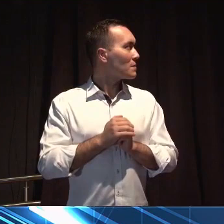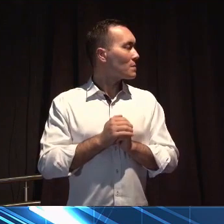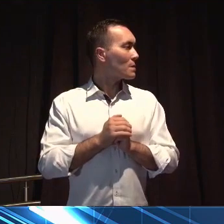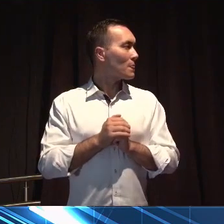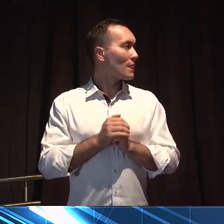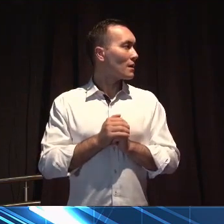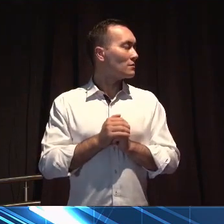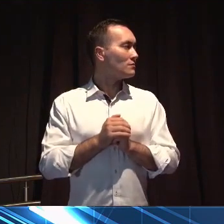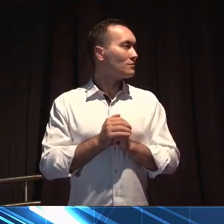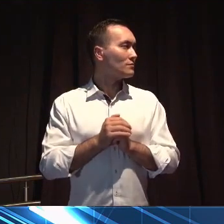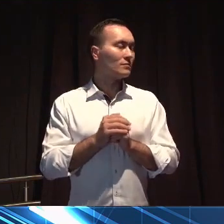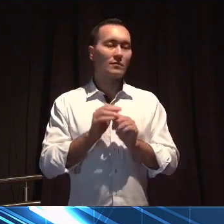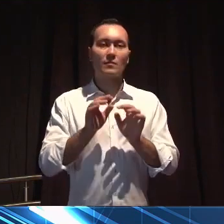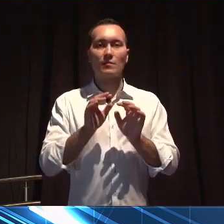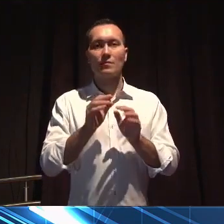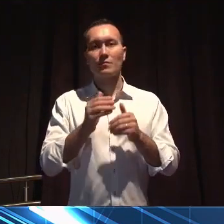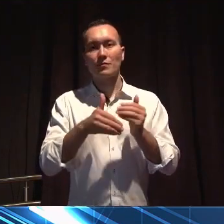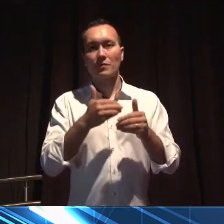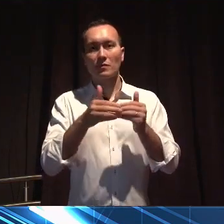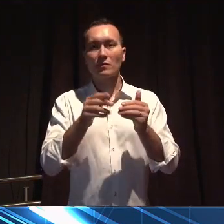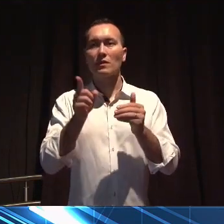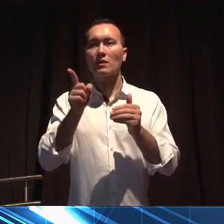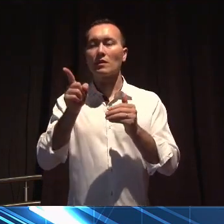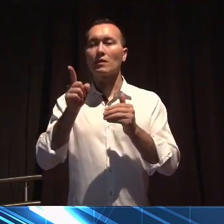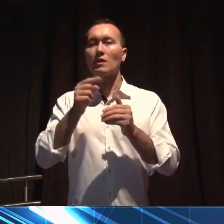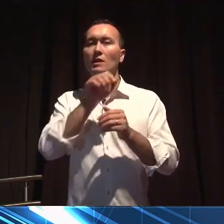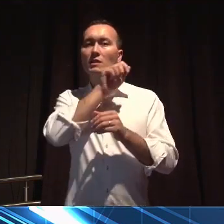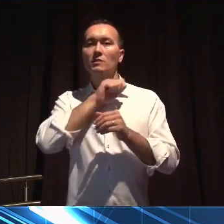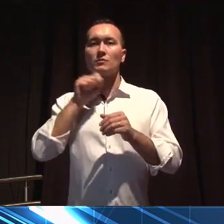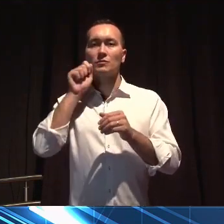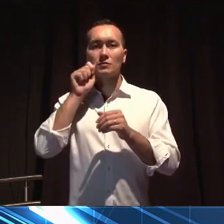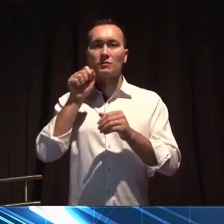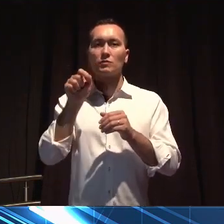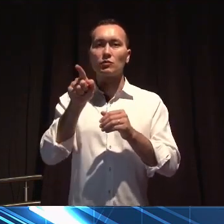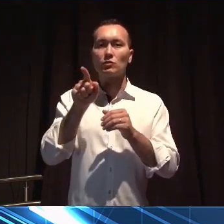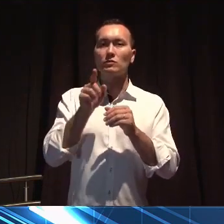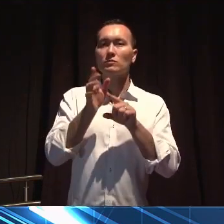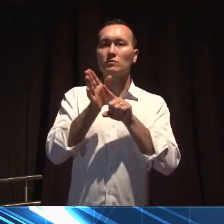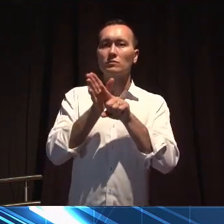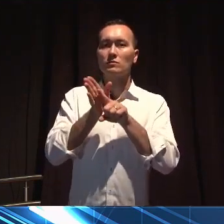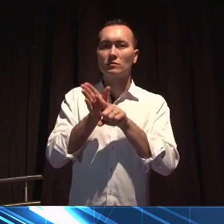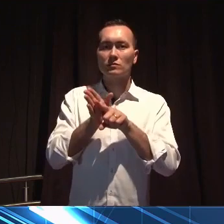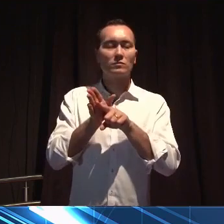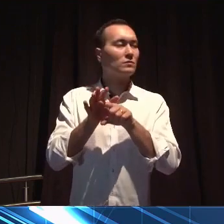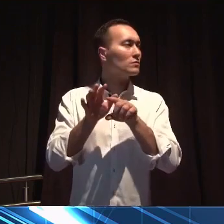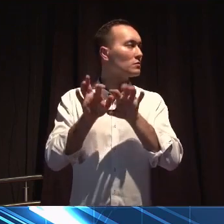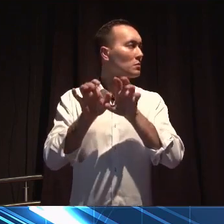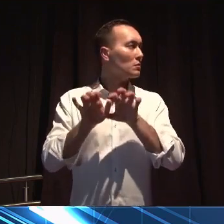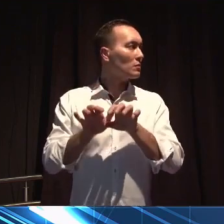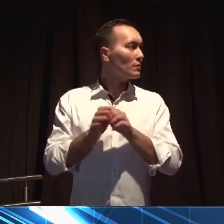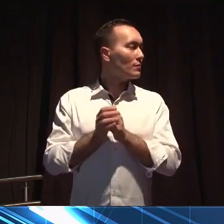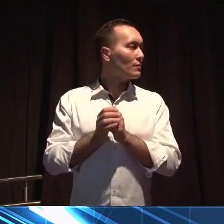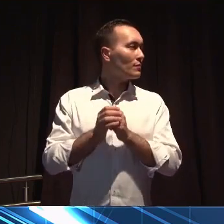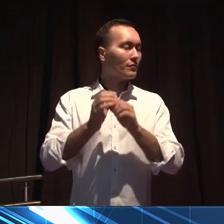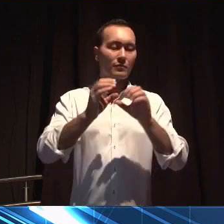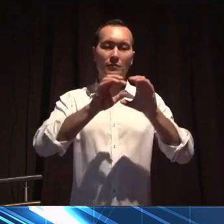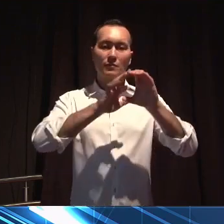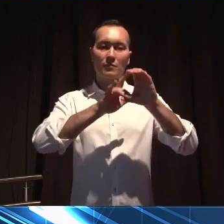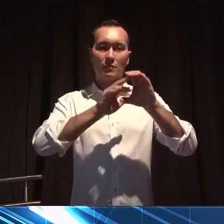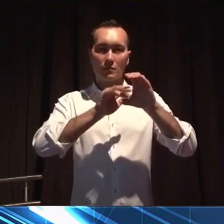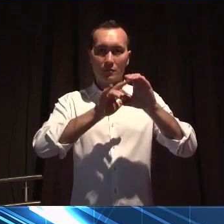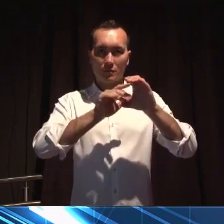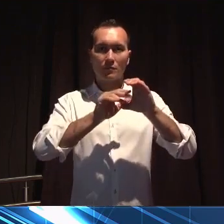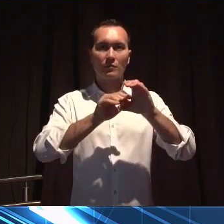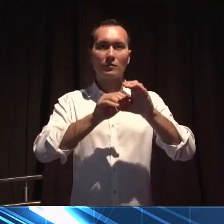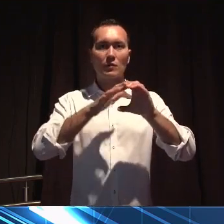um SQS da Amazon lá, para controlar cada um dos passos era, beleza, a gente pegou o código JavaScript aqui, tem que gerar um